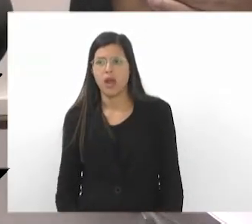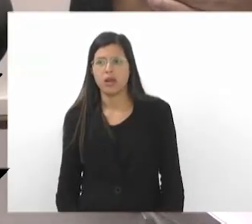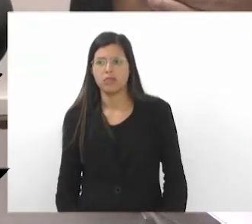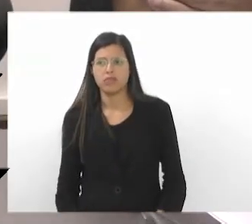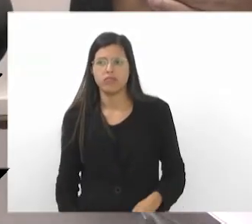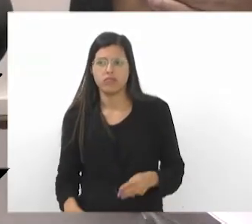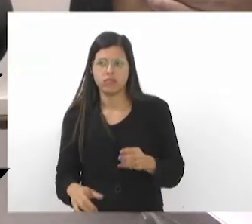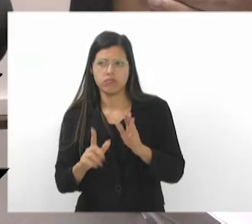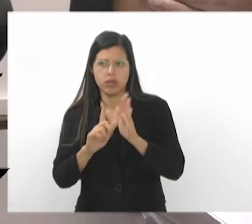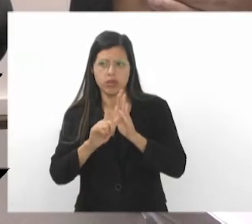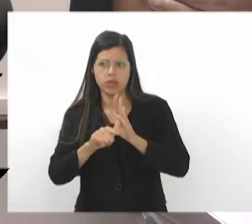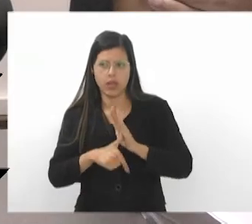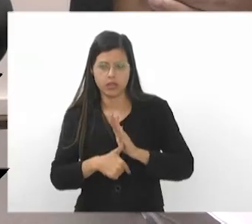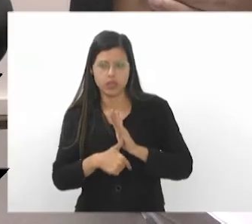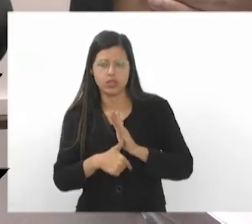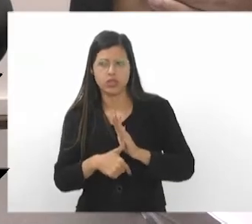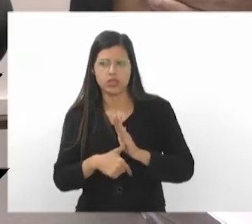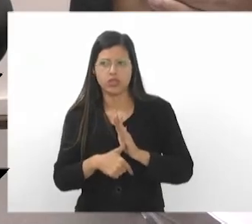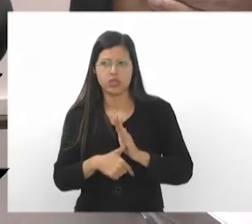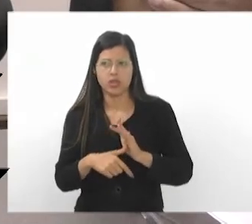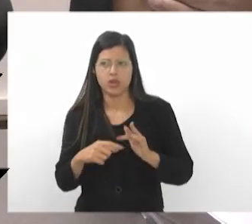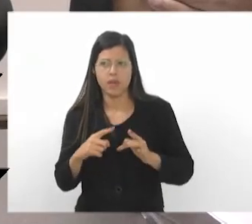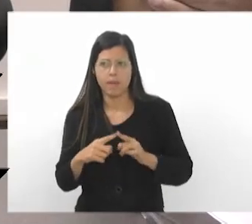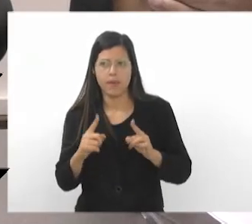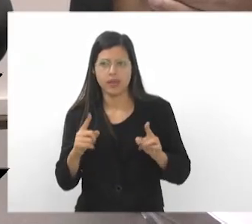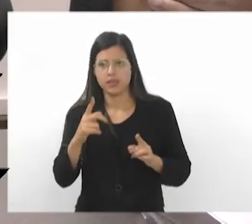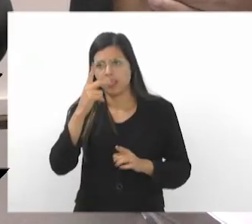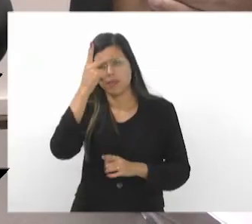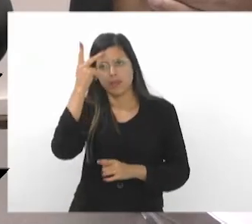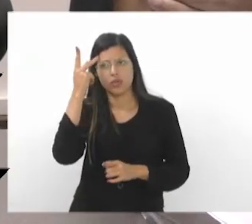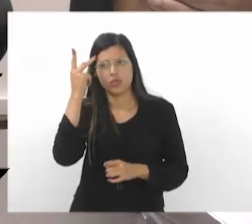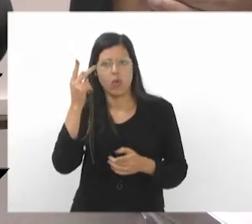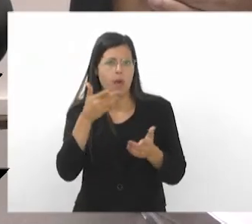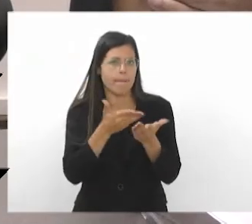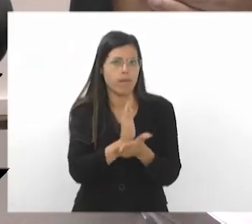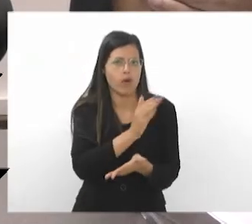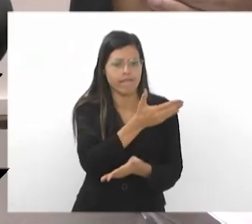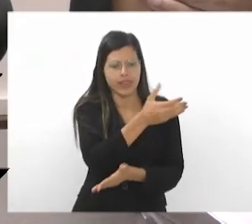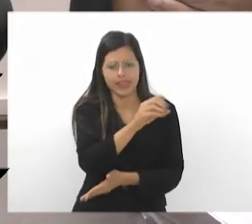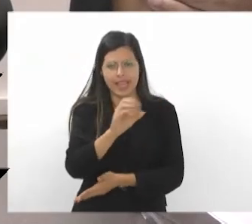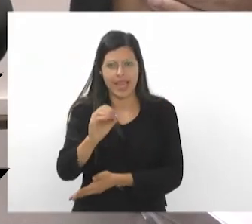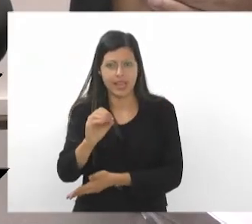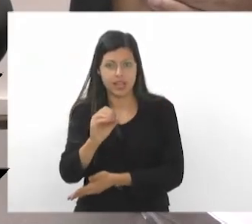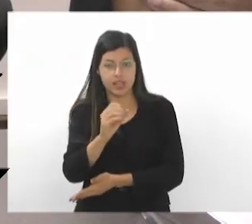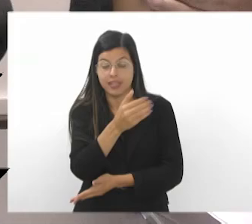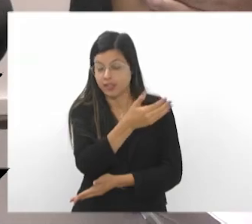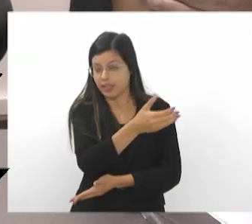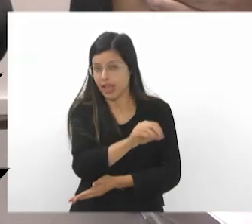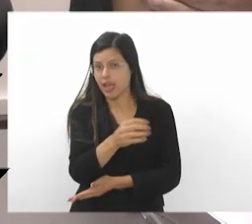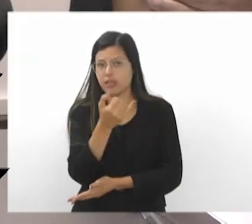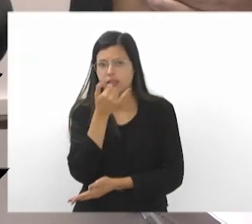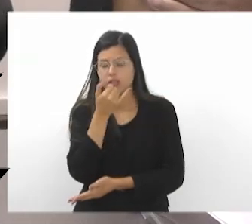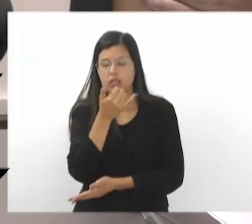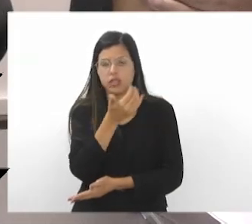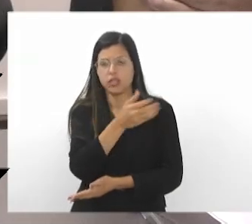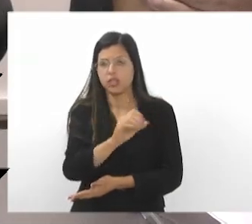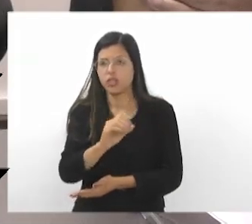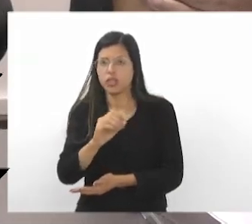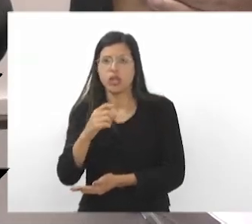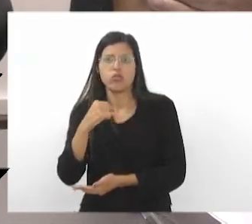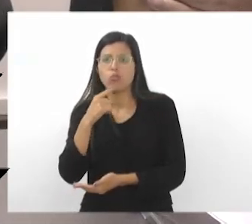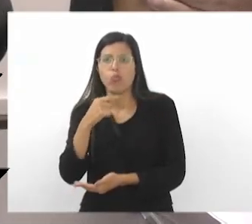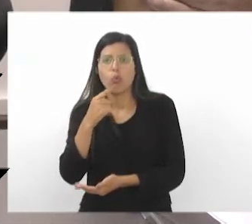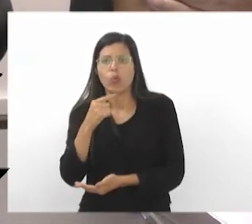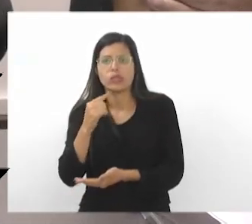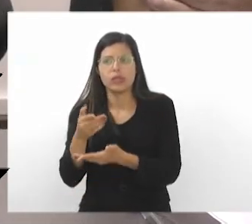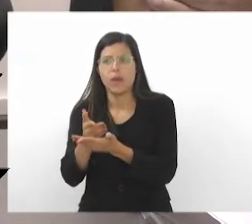tardia, quer dizer, não é razoável que alguém aprove 10 e algum não consiga aprovar uma porque